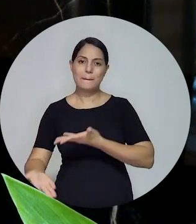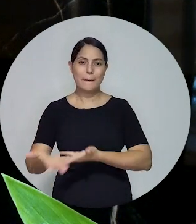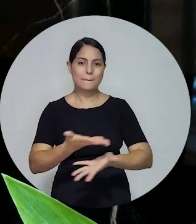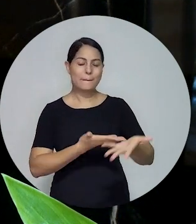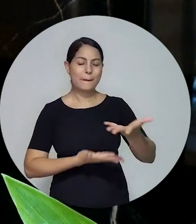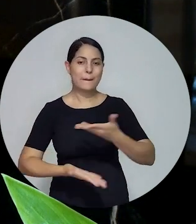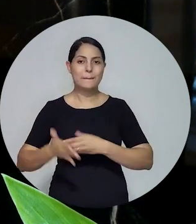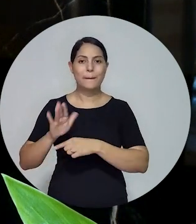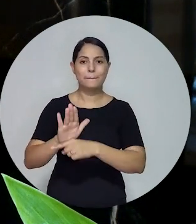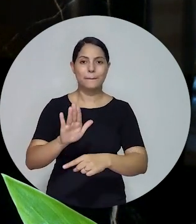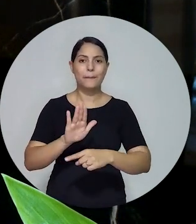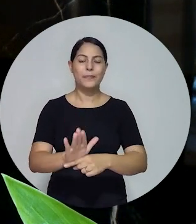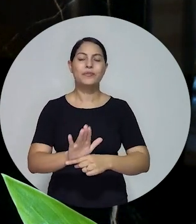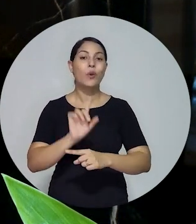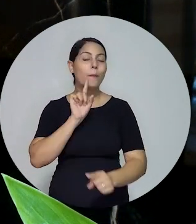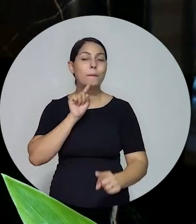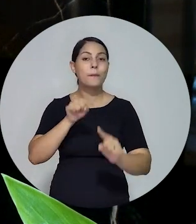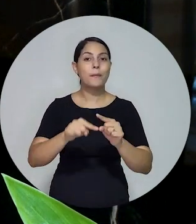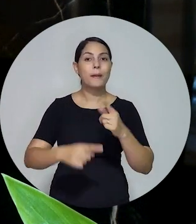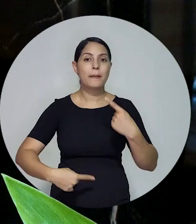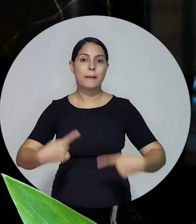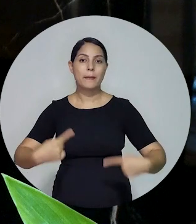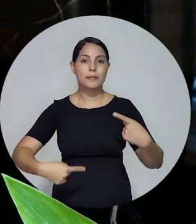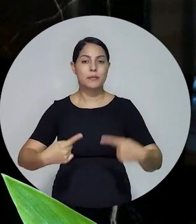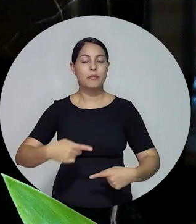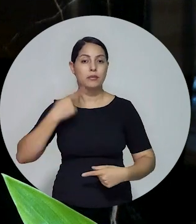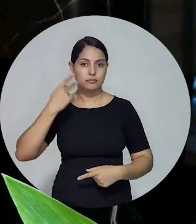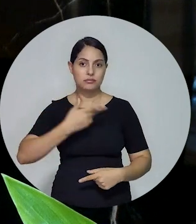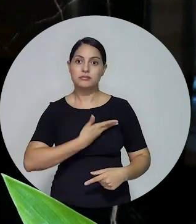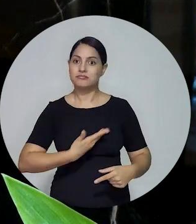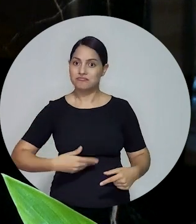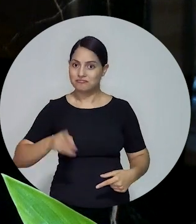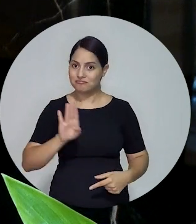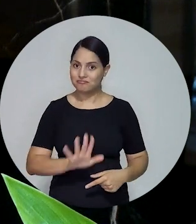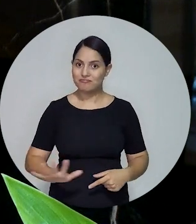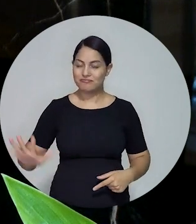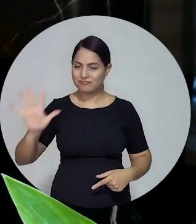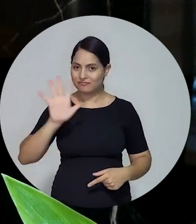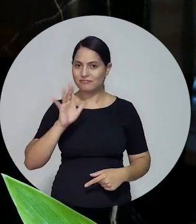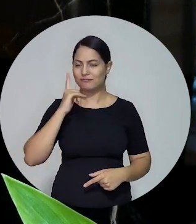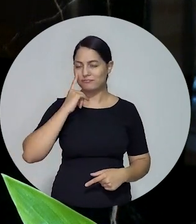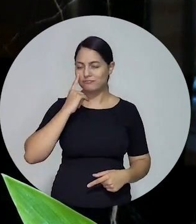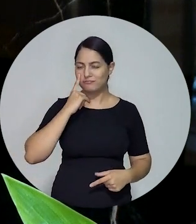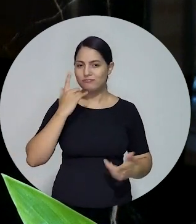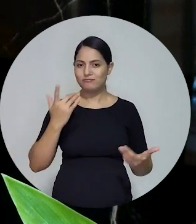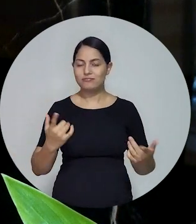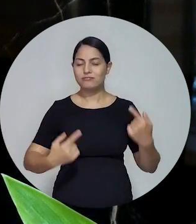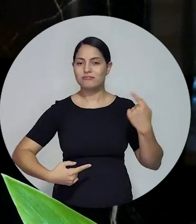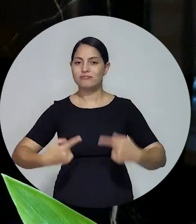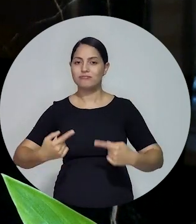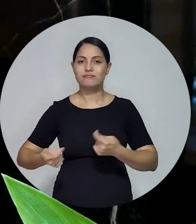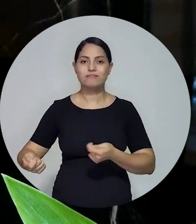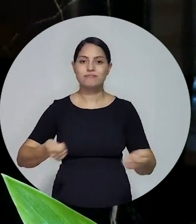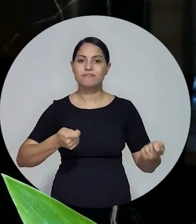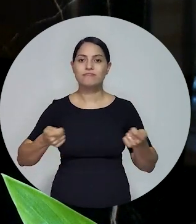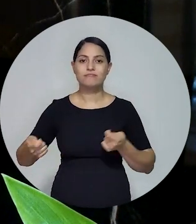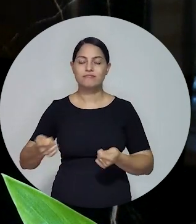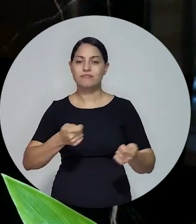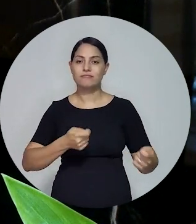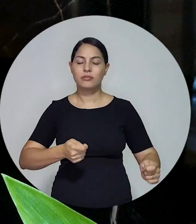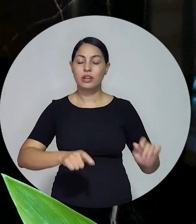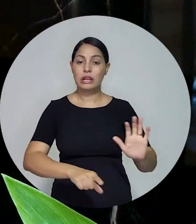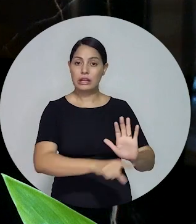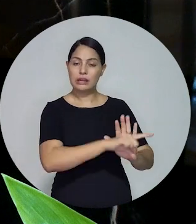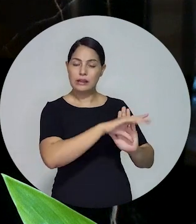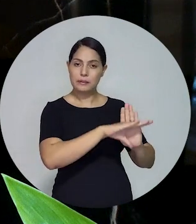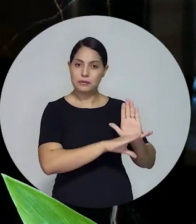reconhece o importante exercício de agente colaborador para a efetivação das políticas públicas do país, principalmente voltado ao